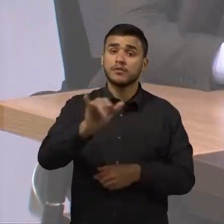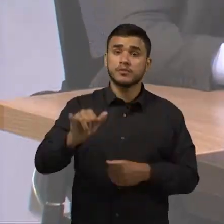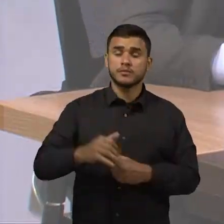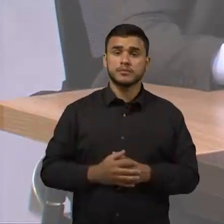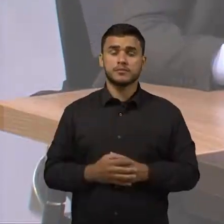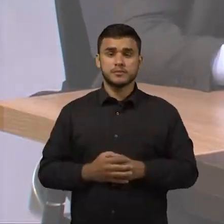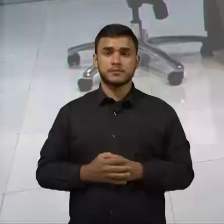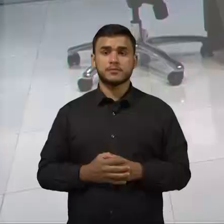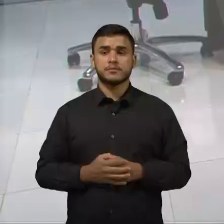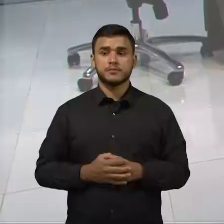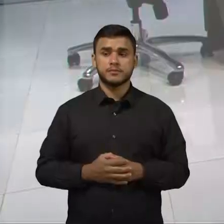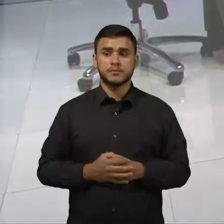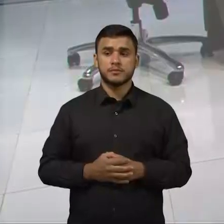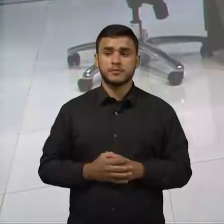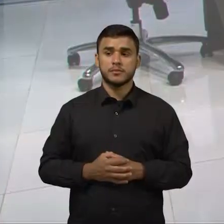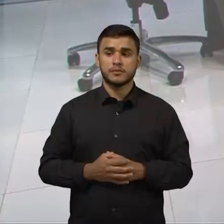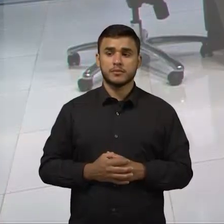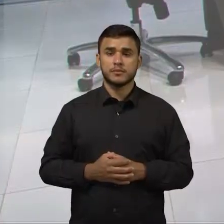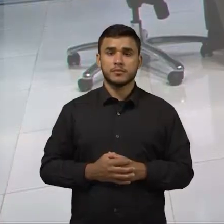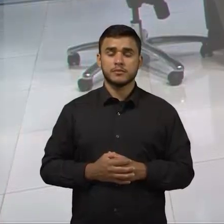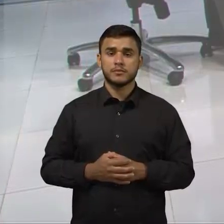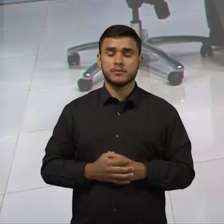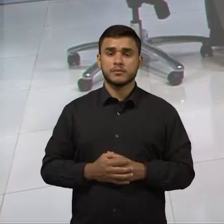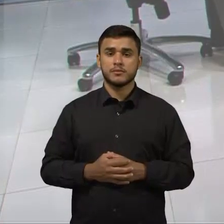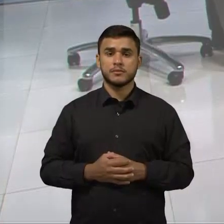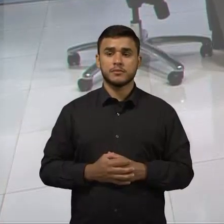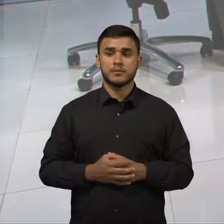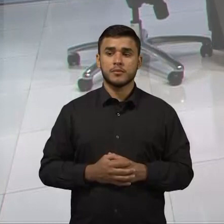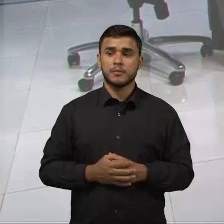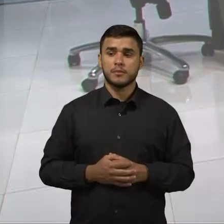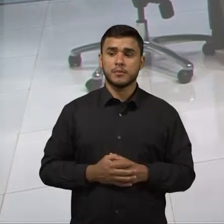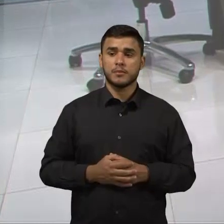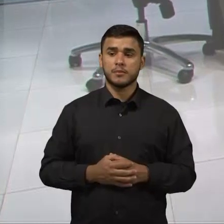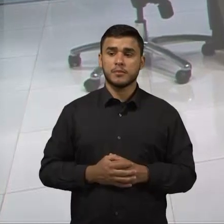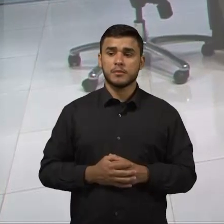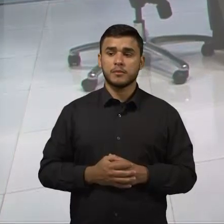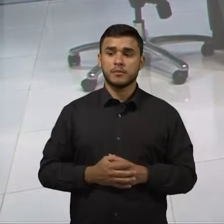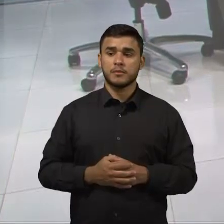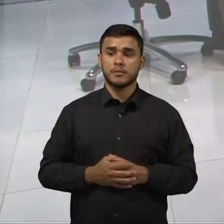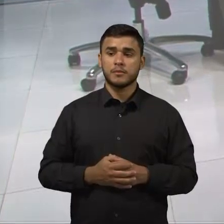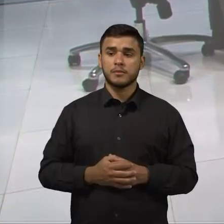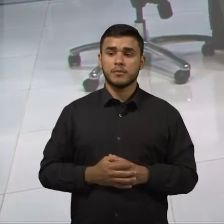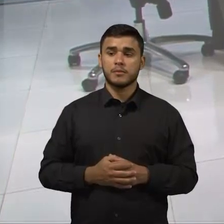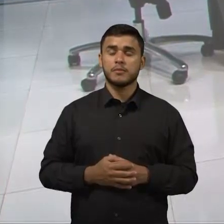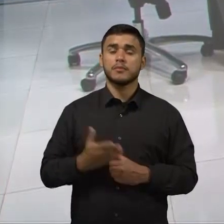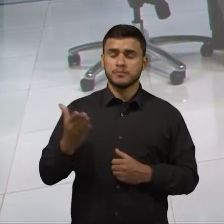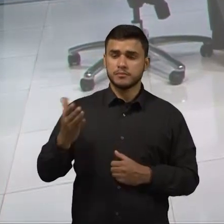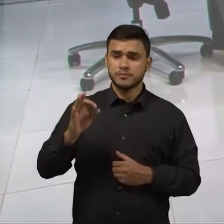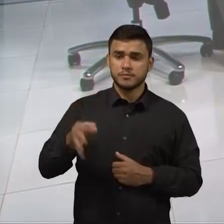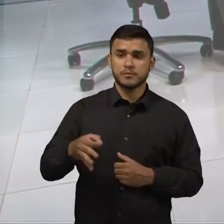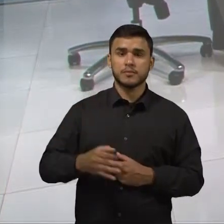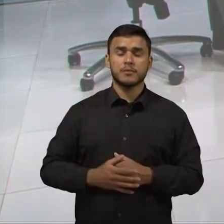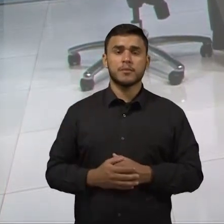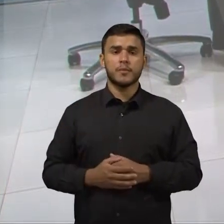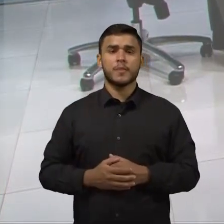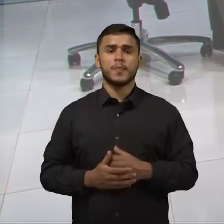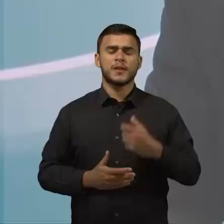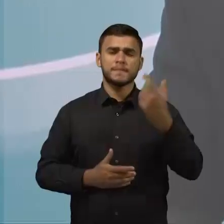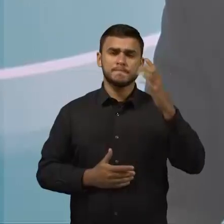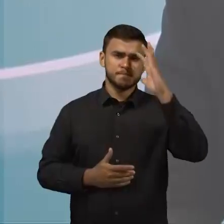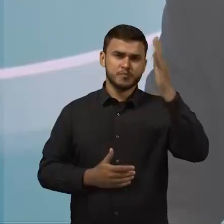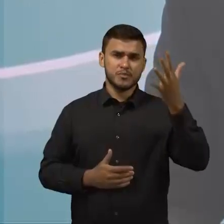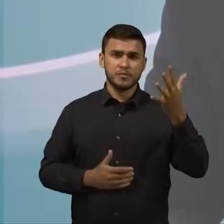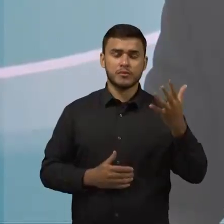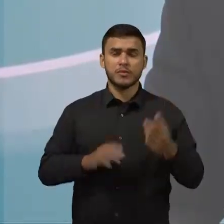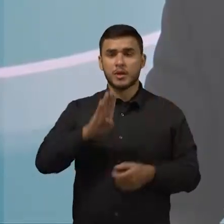Me desculpe, sei que não é a sua intenção. Está desculpado. Eu acho que depende do que a ministra Rosa Weber decidir. Por quê? O ministro Barroso não